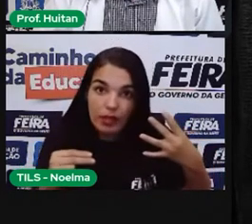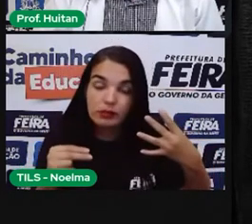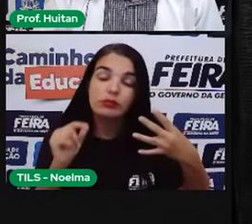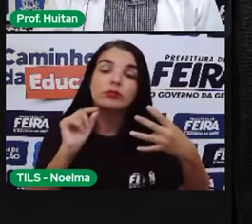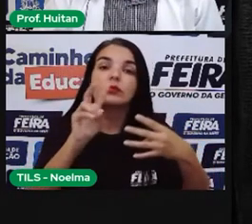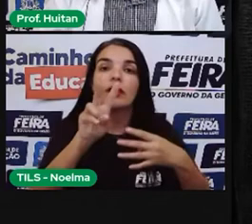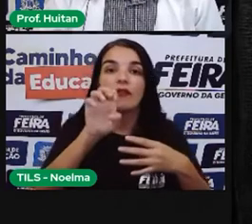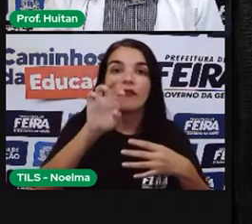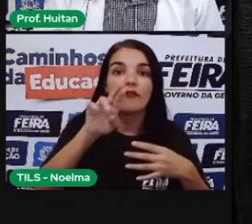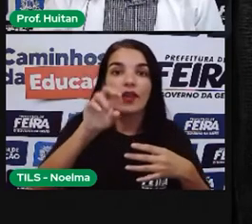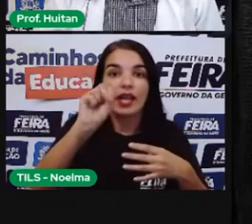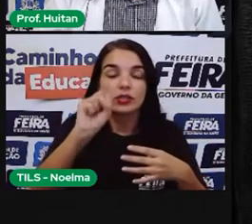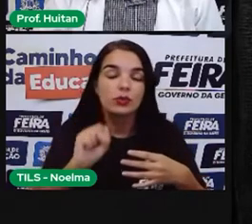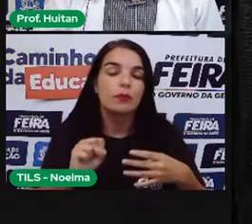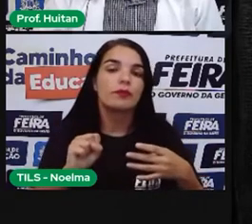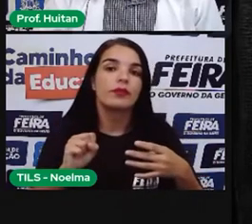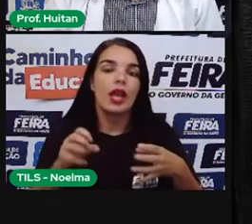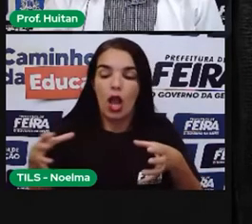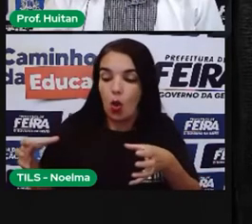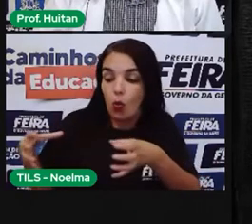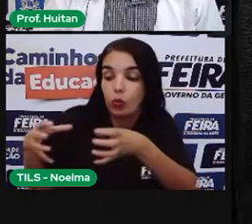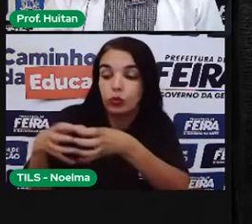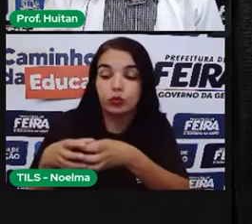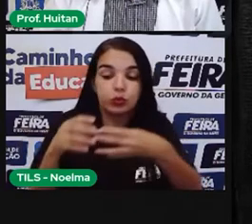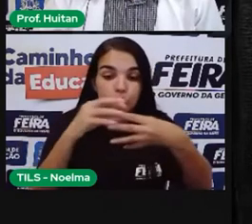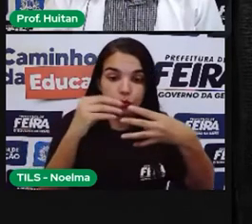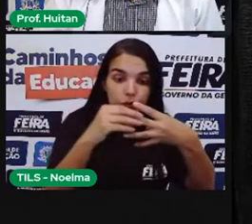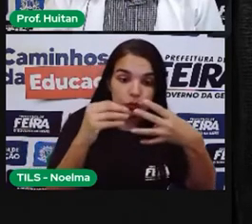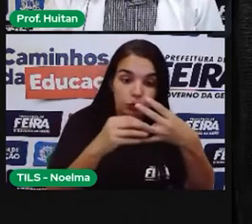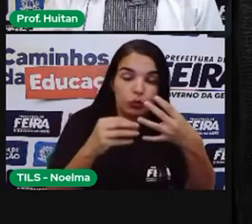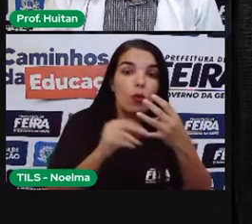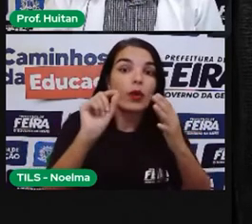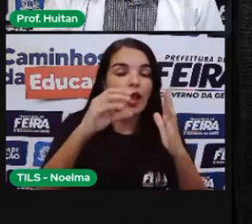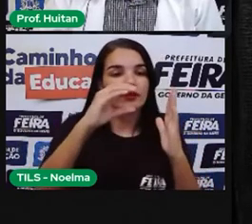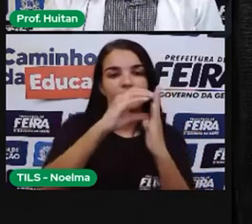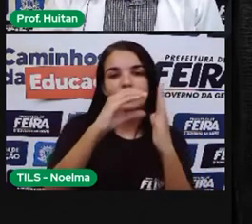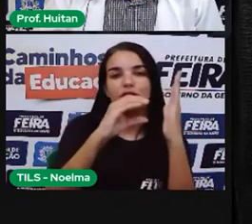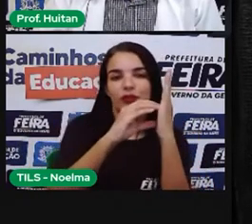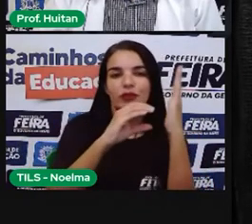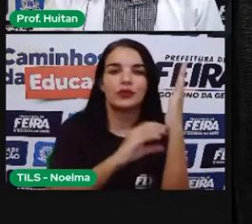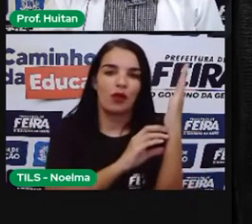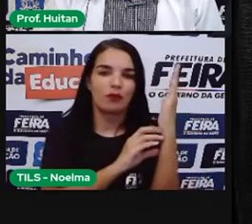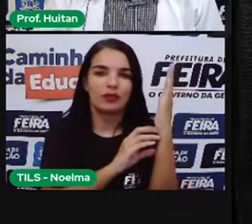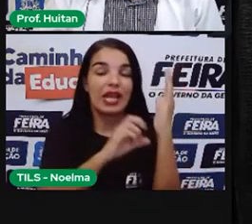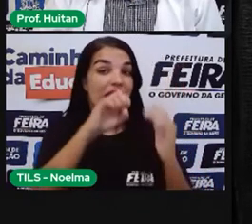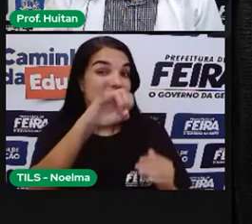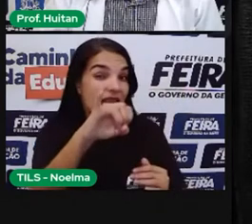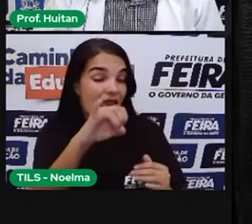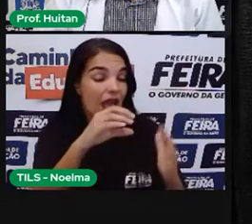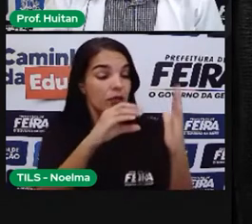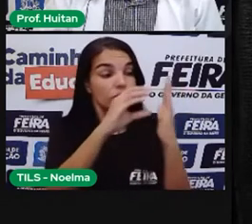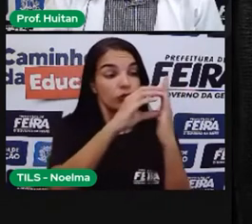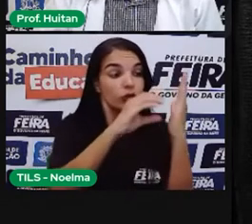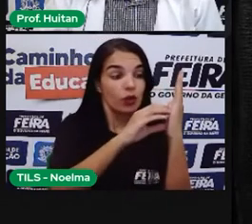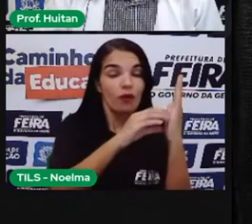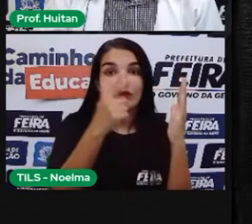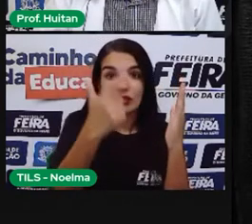versos vira estrofe, e a estrofe que se repete sempre, ela se chama de